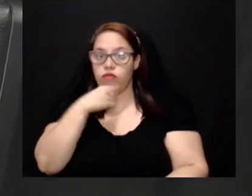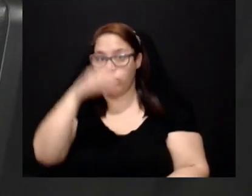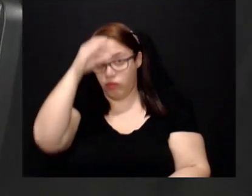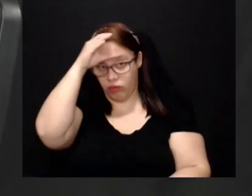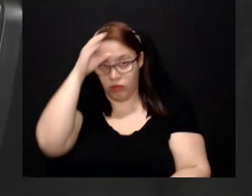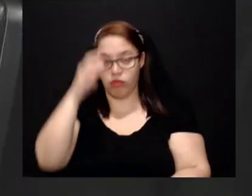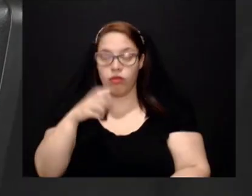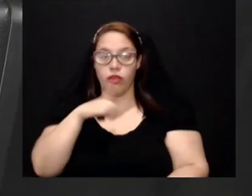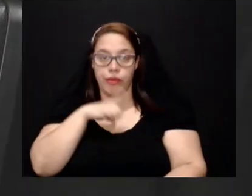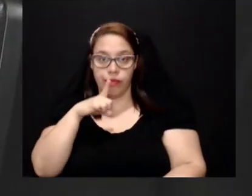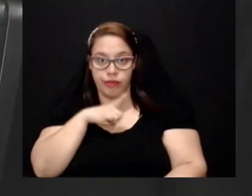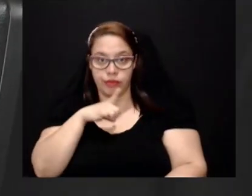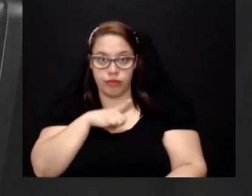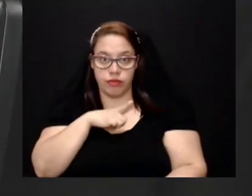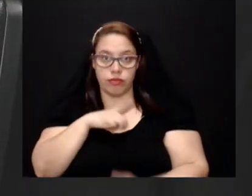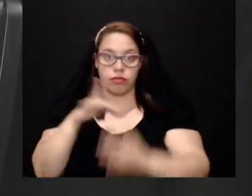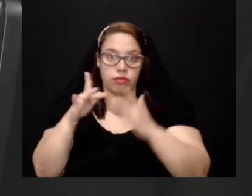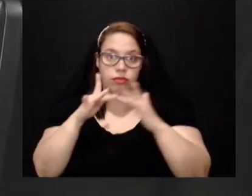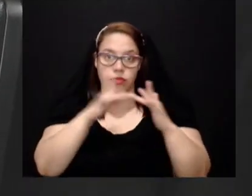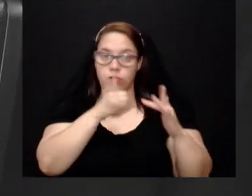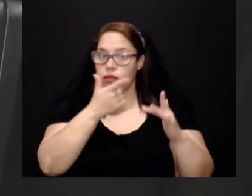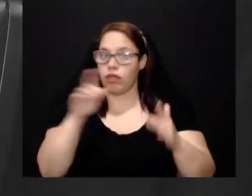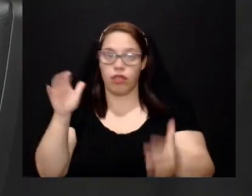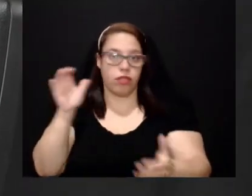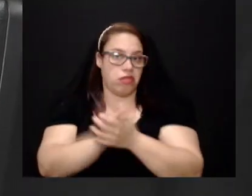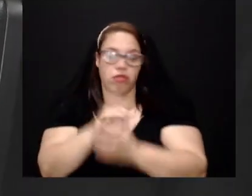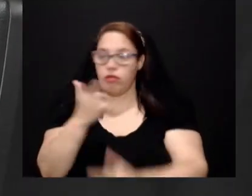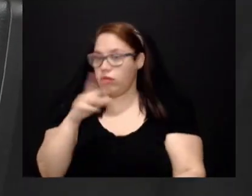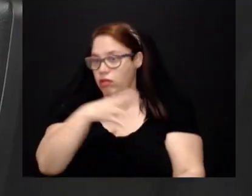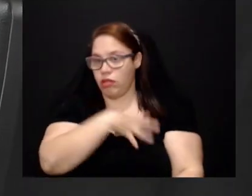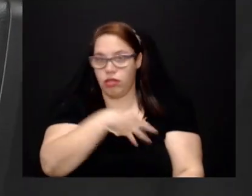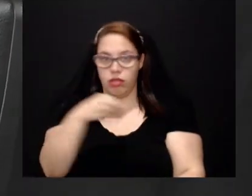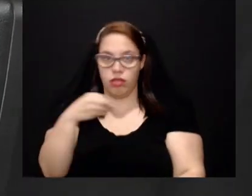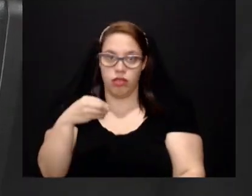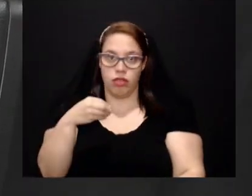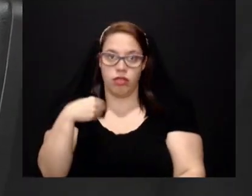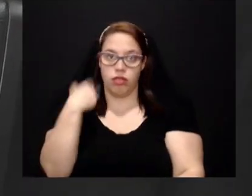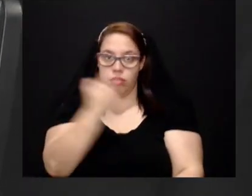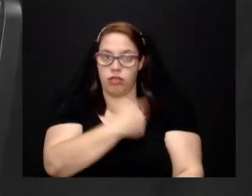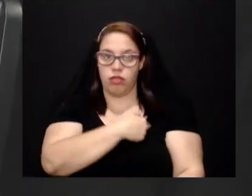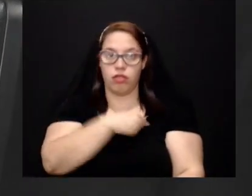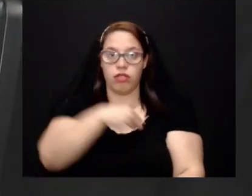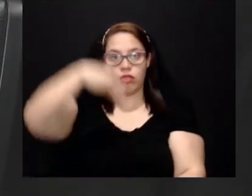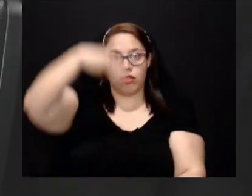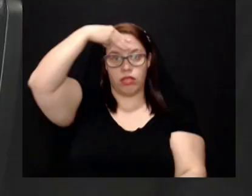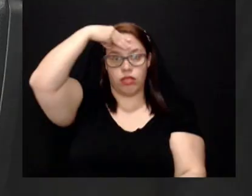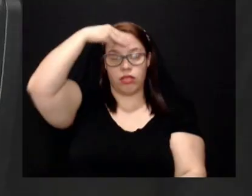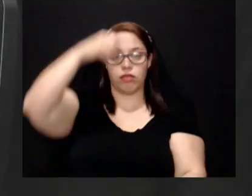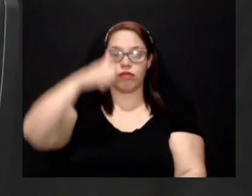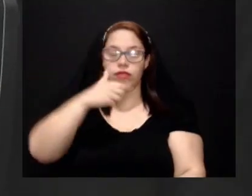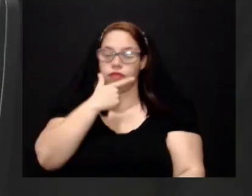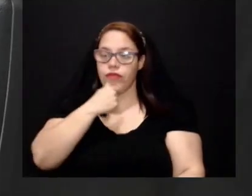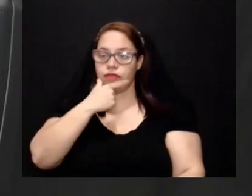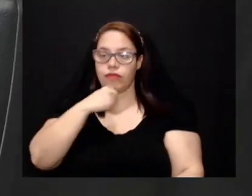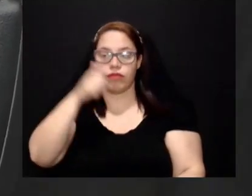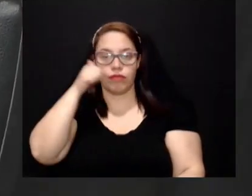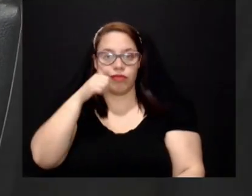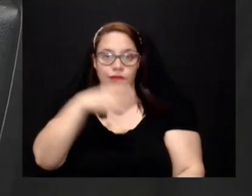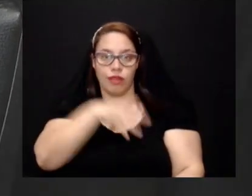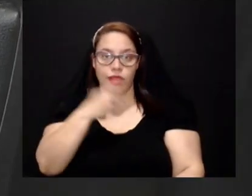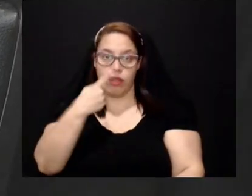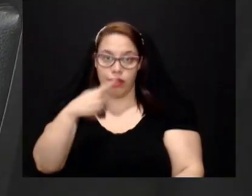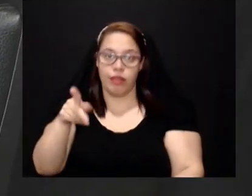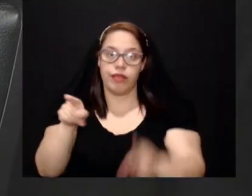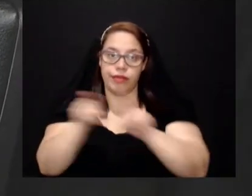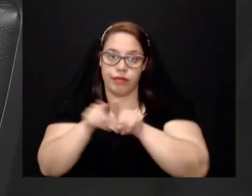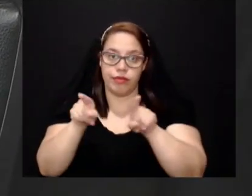tive contato, não casaram, não tiveram filhos. Então, nós, sobrinhas e sobrinhos, eram como se fossem os filhos deles também. Então,